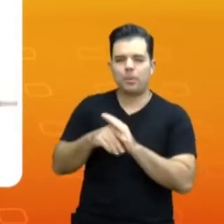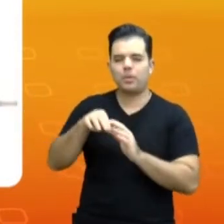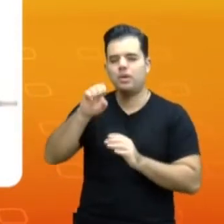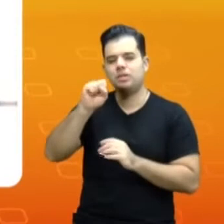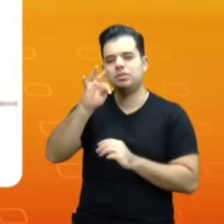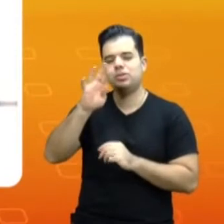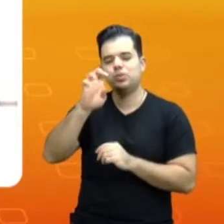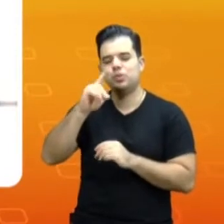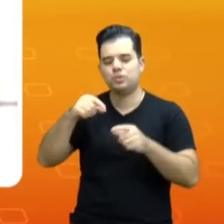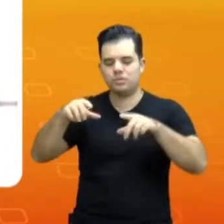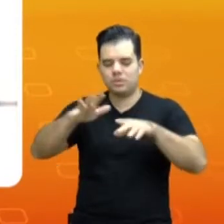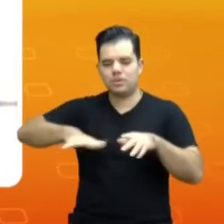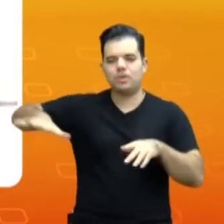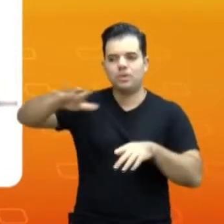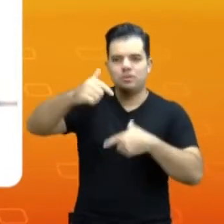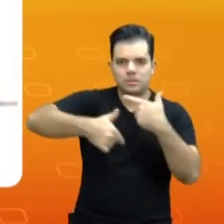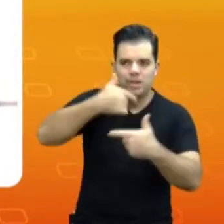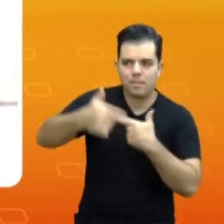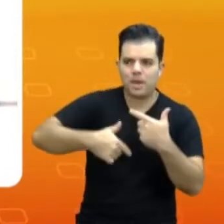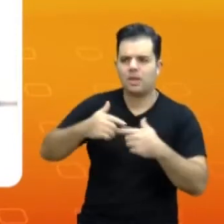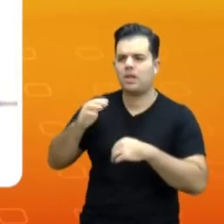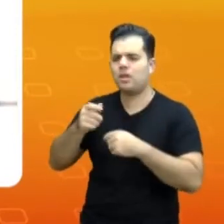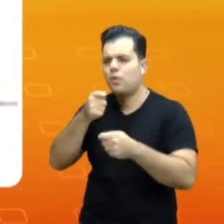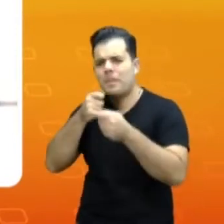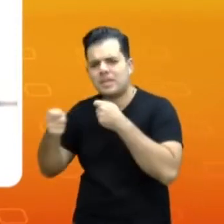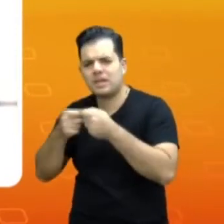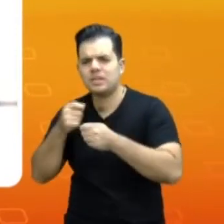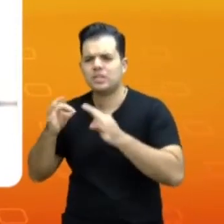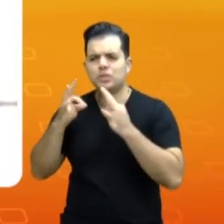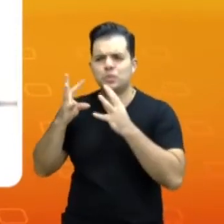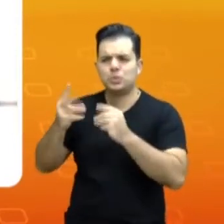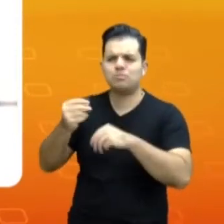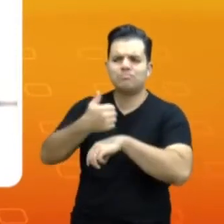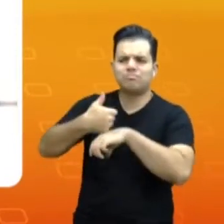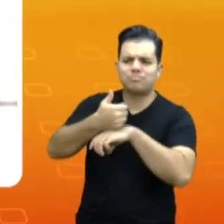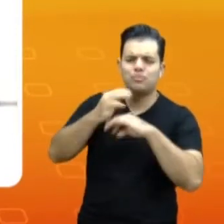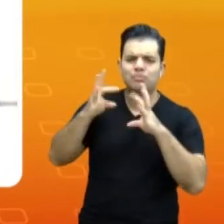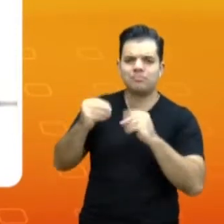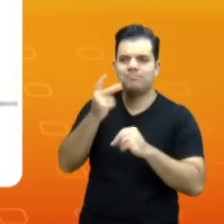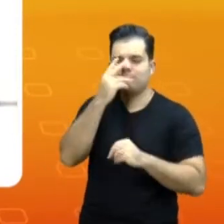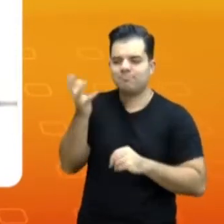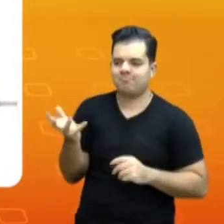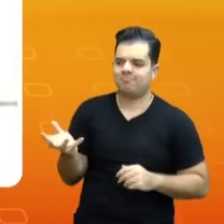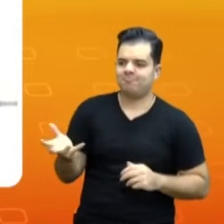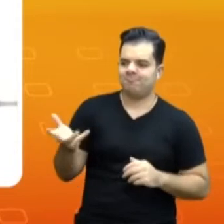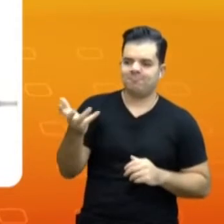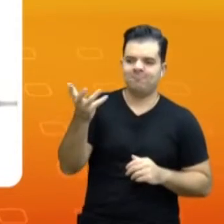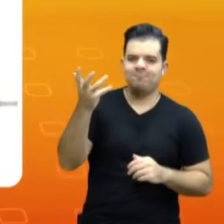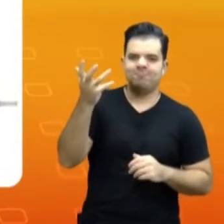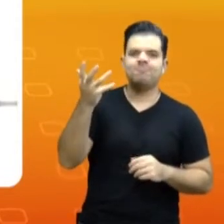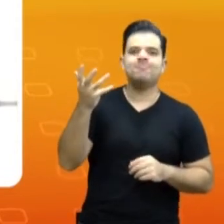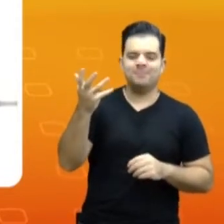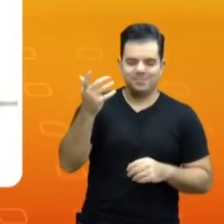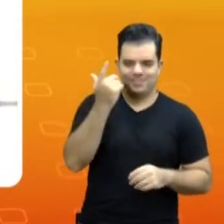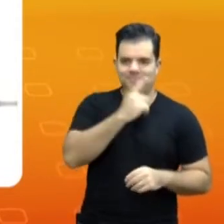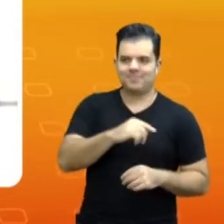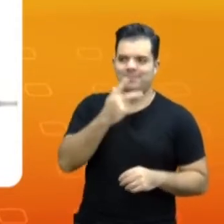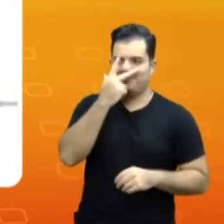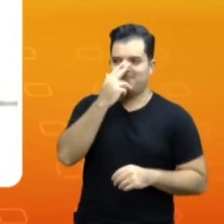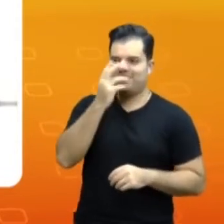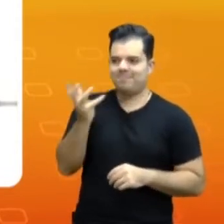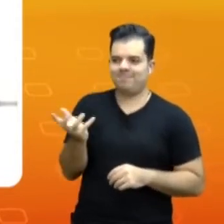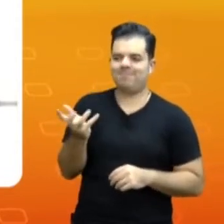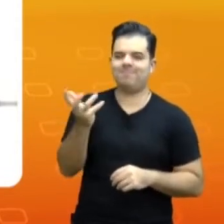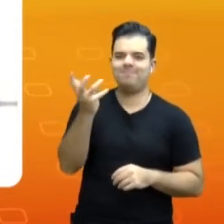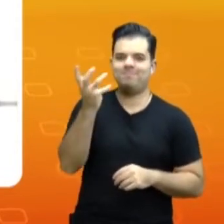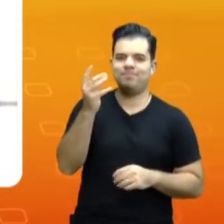talentos no local, os comentaristas, porque isso gera uma riqueza, né, a princípio ali, uma riqueza